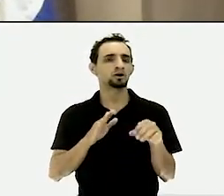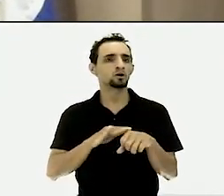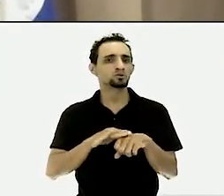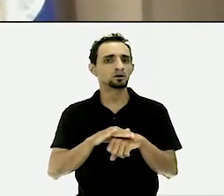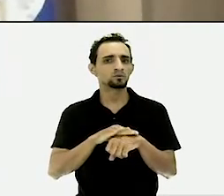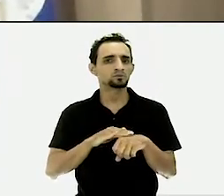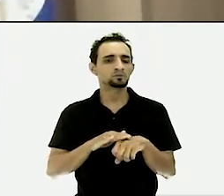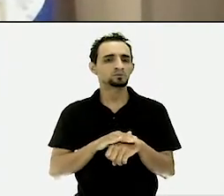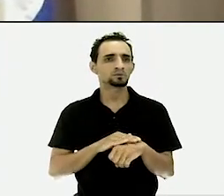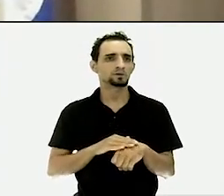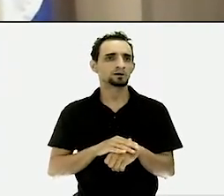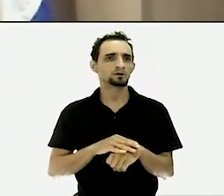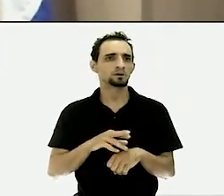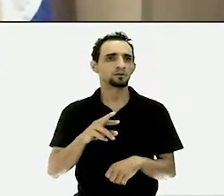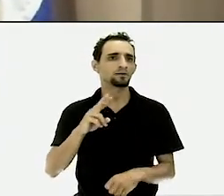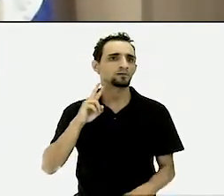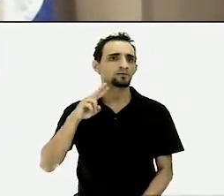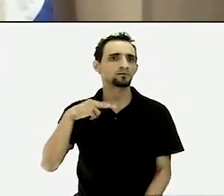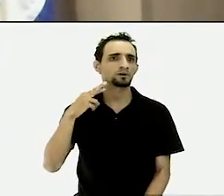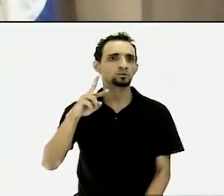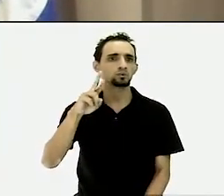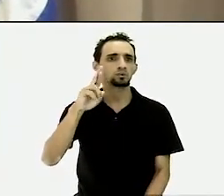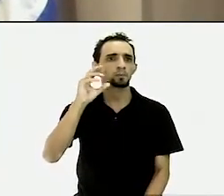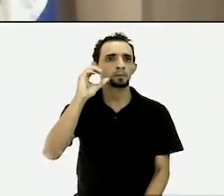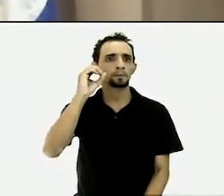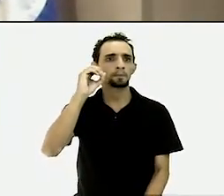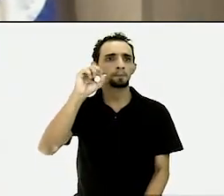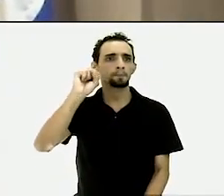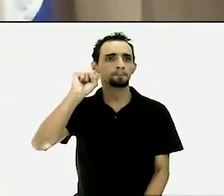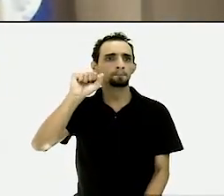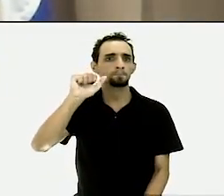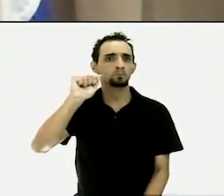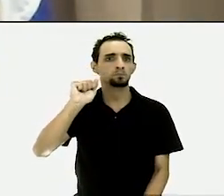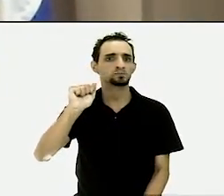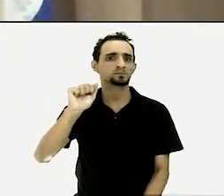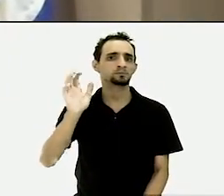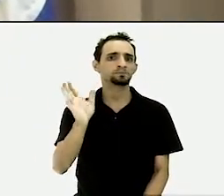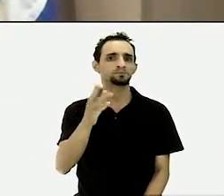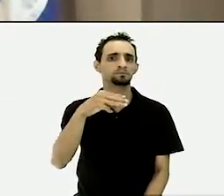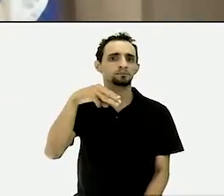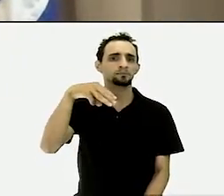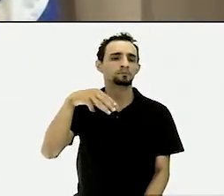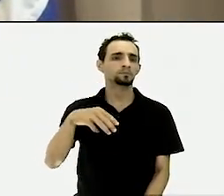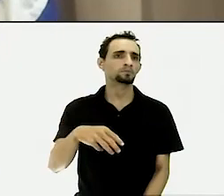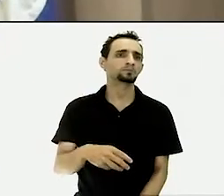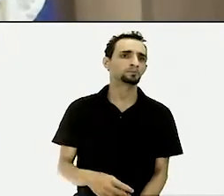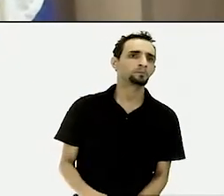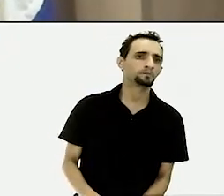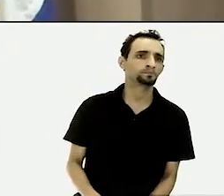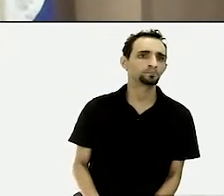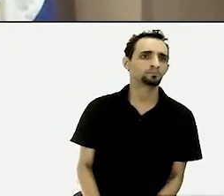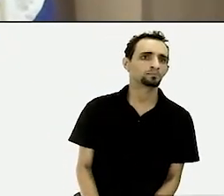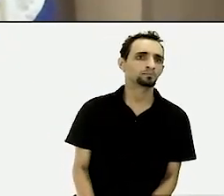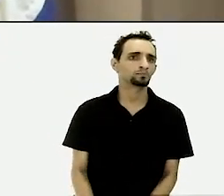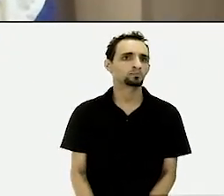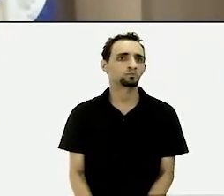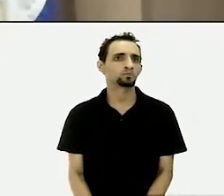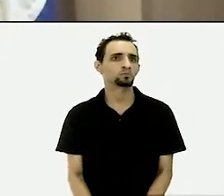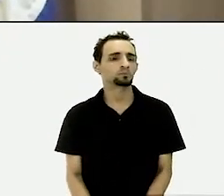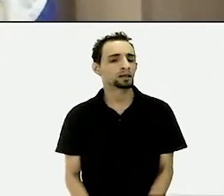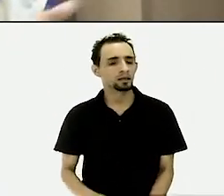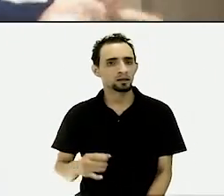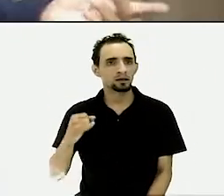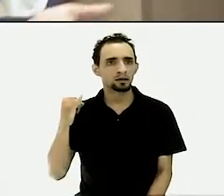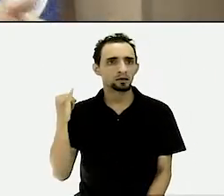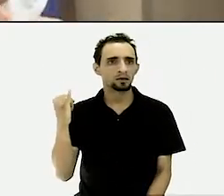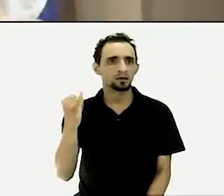do Meio Ambiente, o Ministério da Ciência e Tecnologia, quando falamos que Agudos é uma cidade que tem 100% de asfalto, 100% de esgoto,